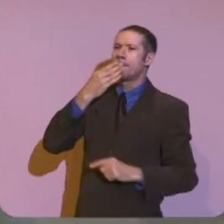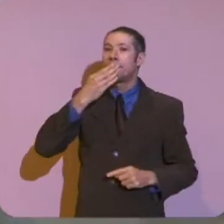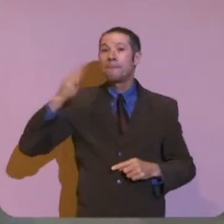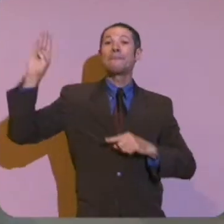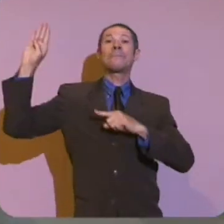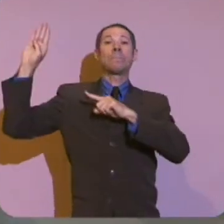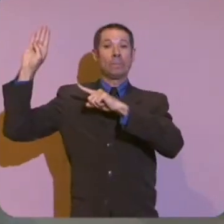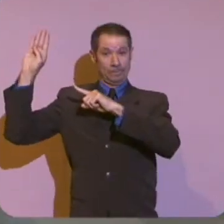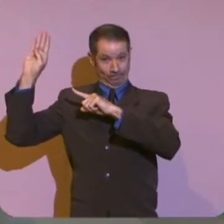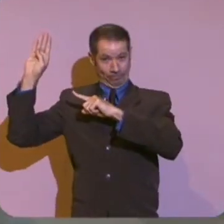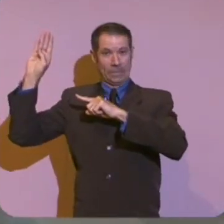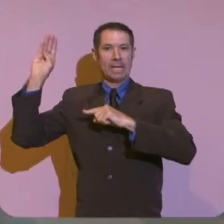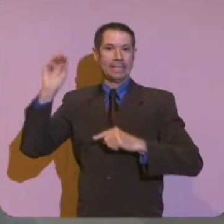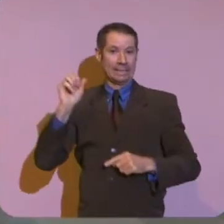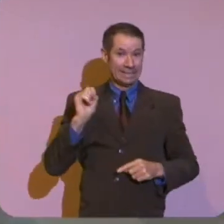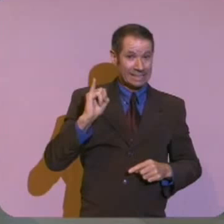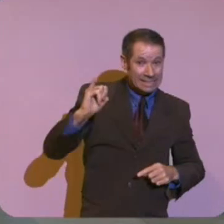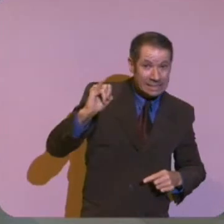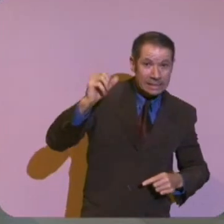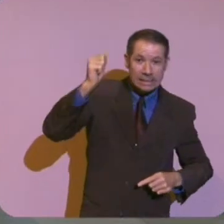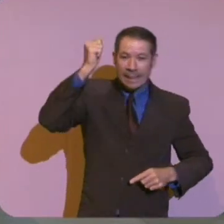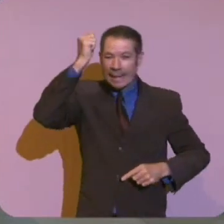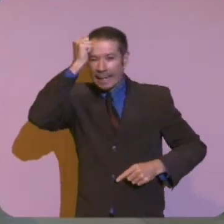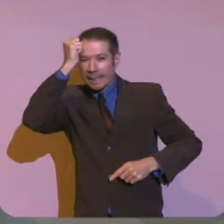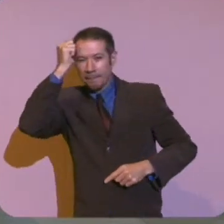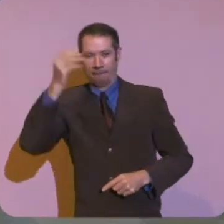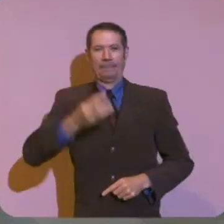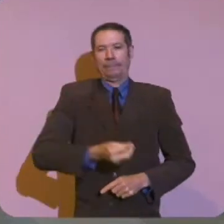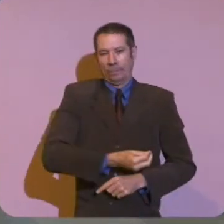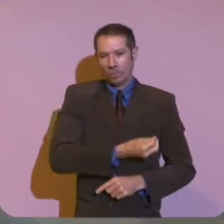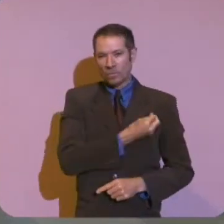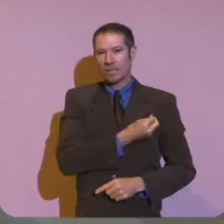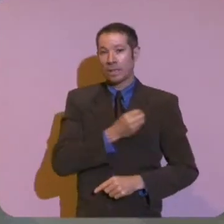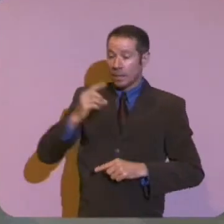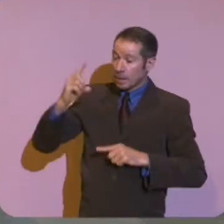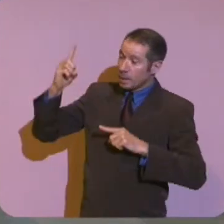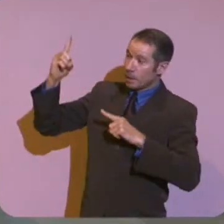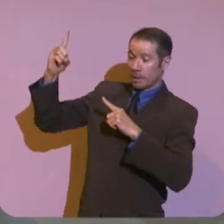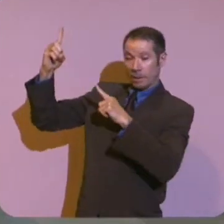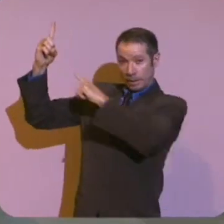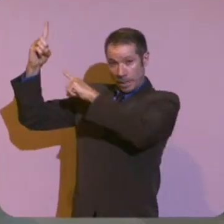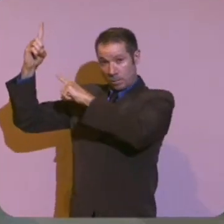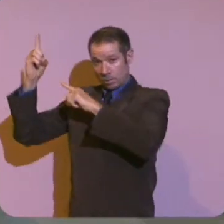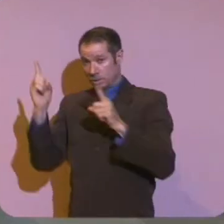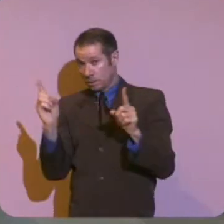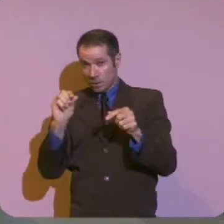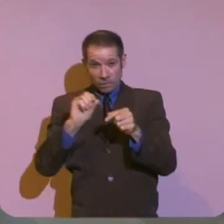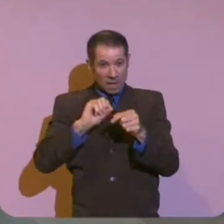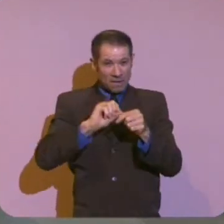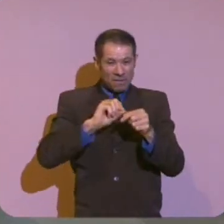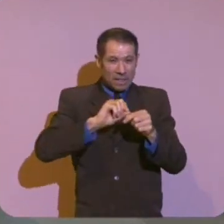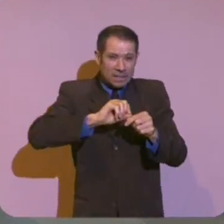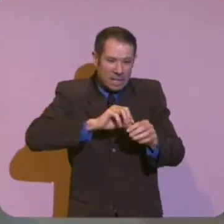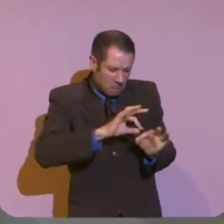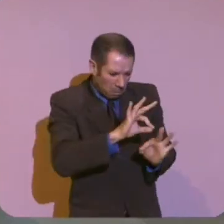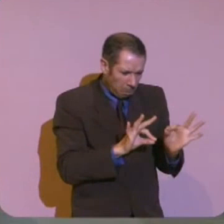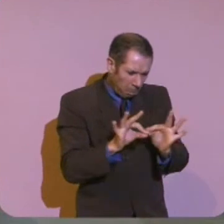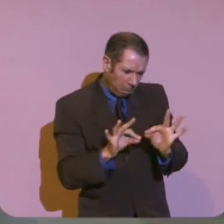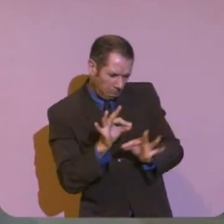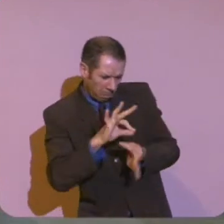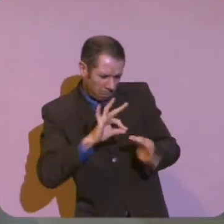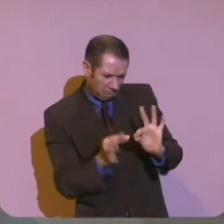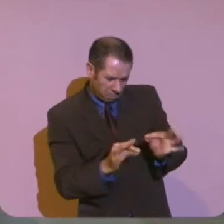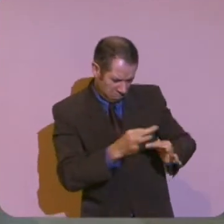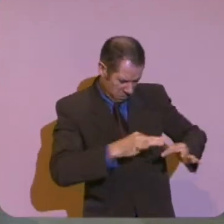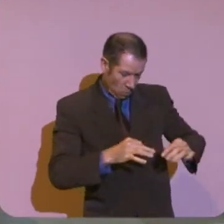é que, se há arrependimento na nossa vida, Deus não vai fazer remendos.